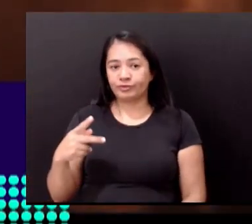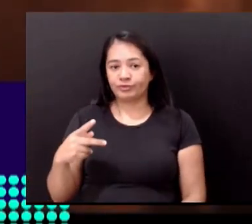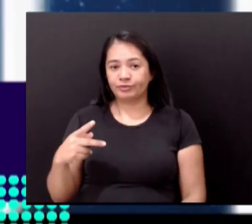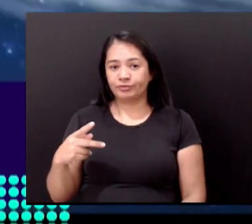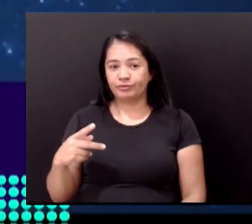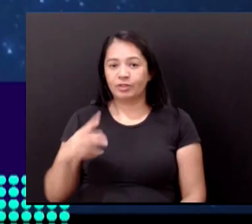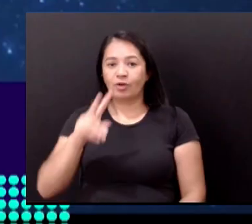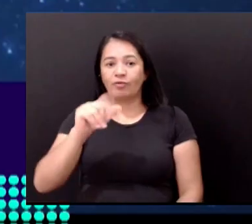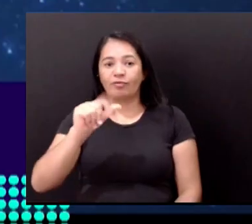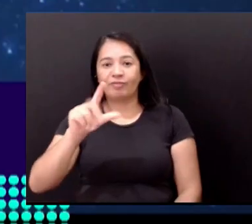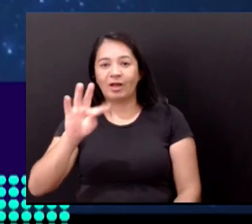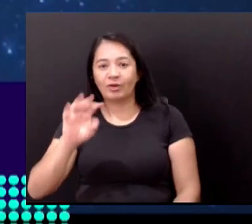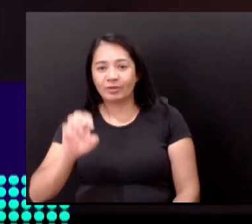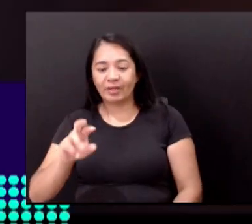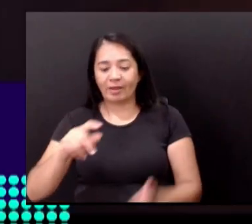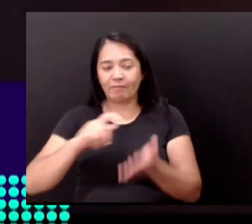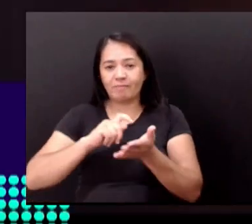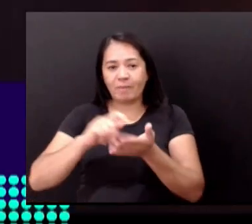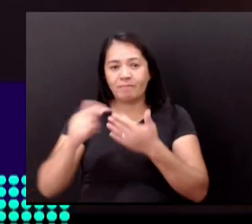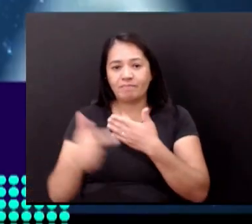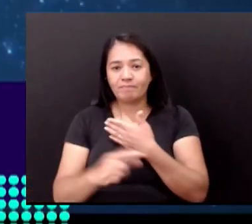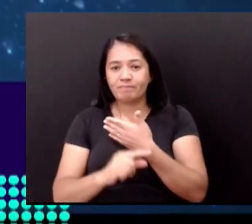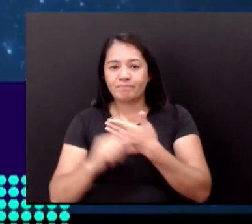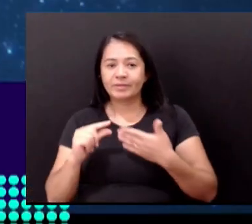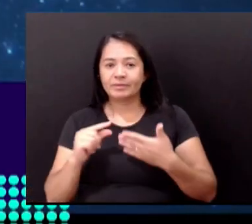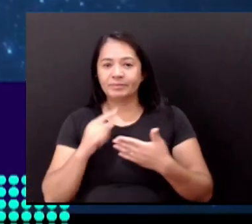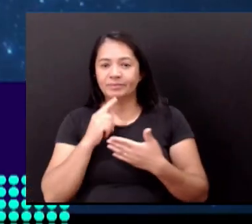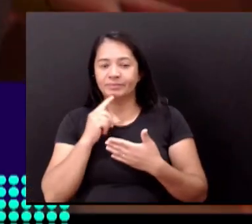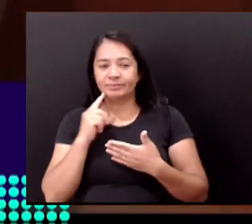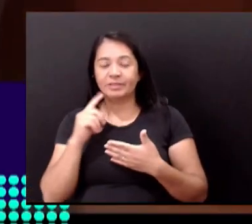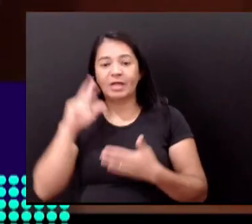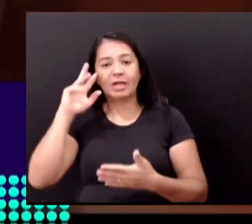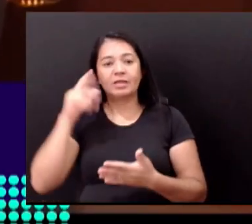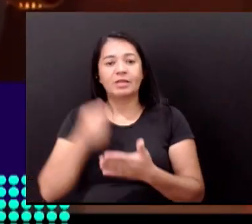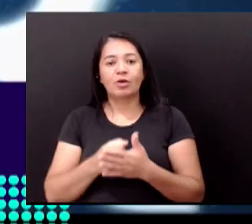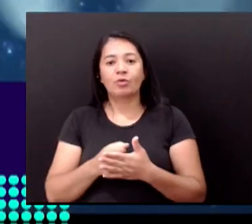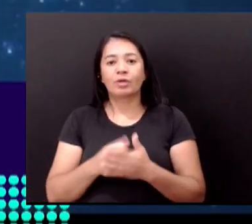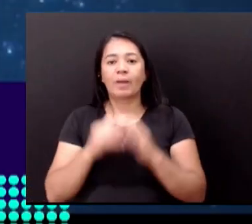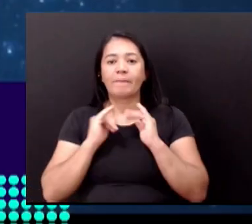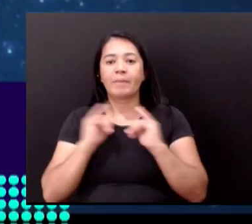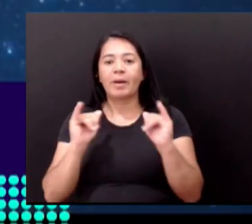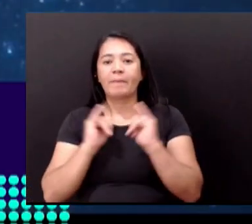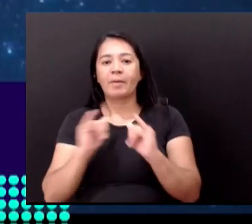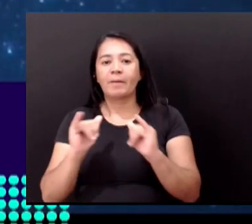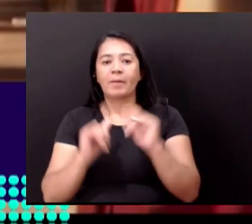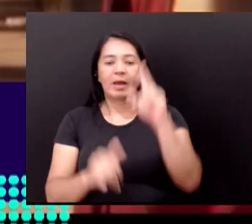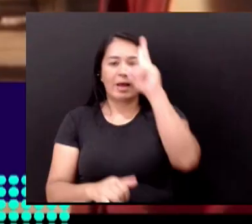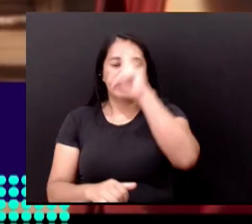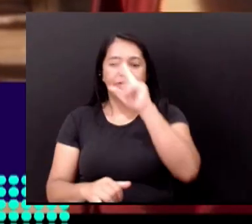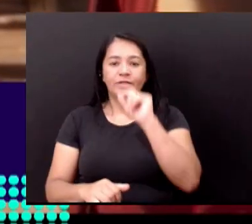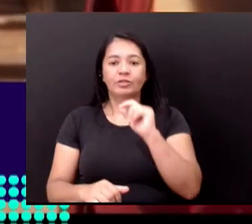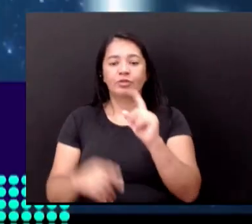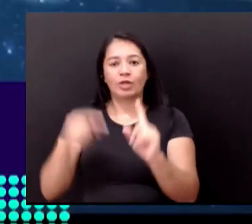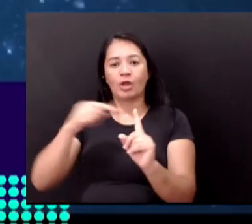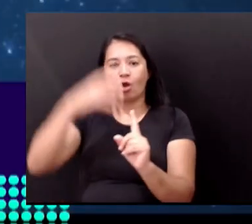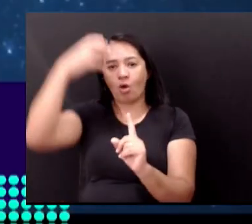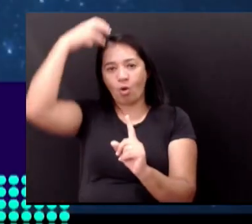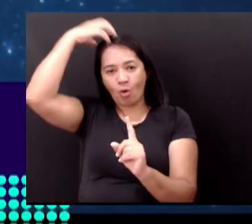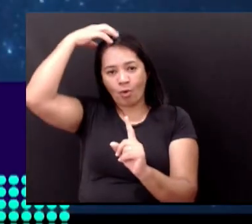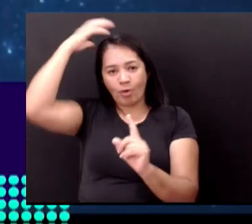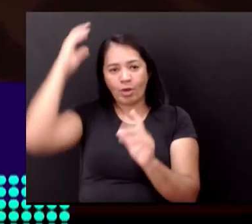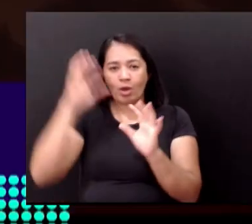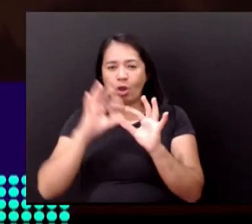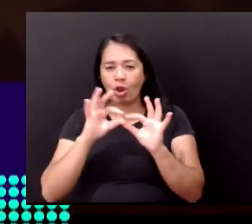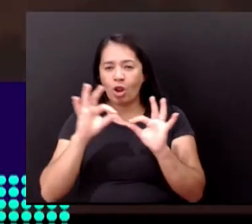escritor Charles Dickens, decide narrar a história de um rei especial. Longe de ser um conto de